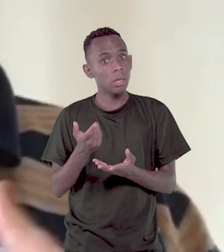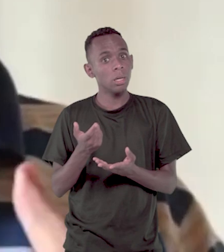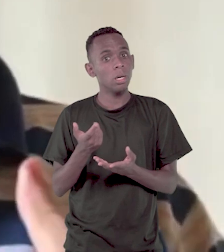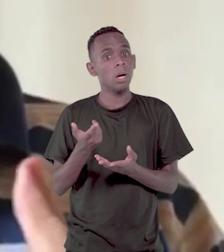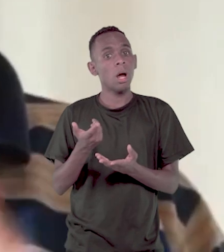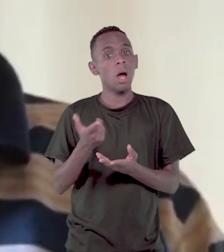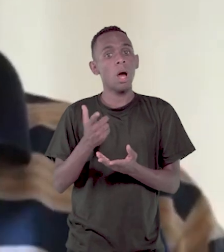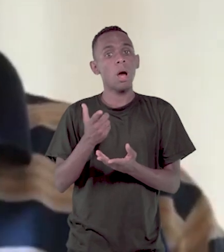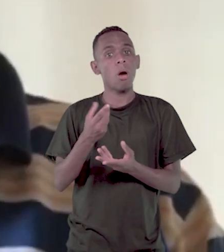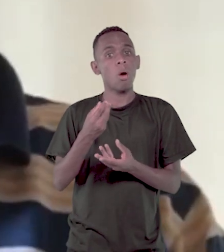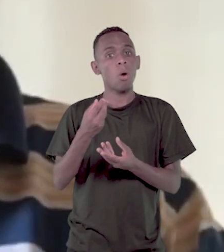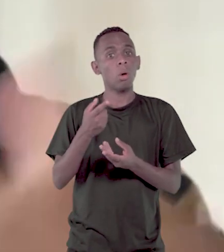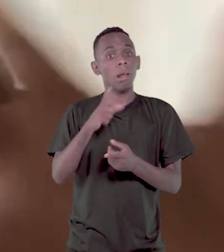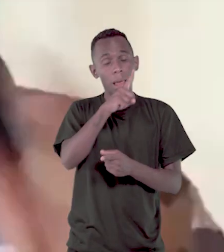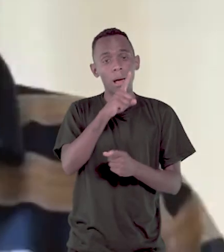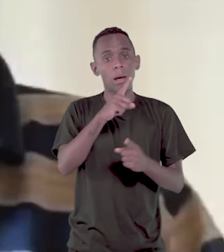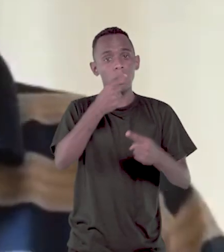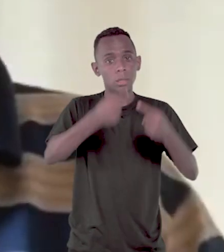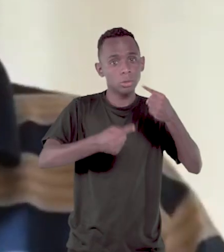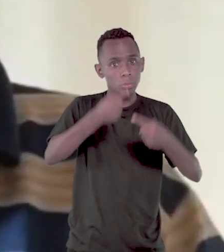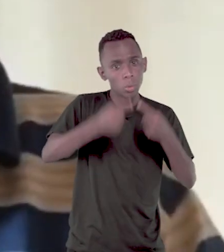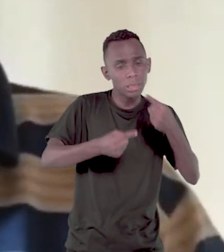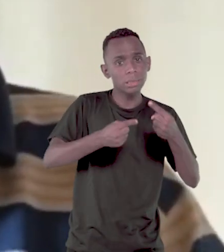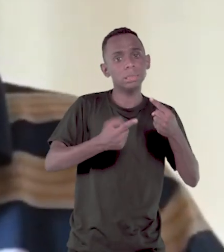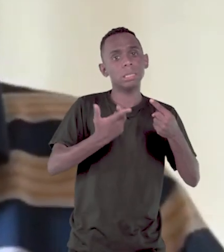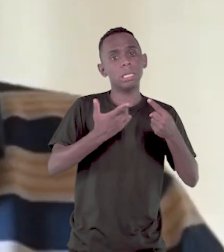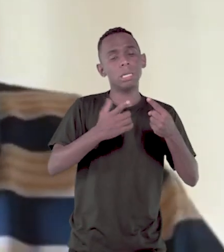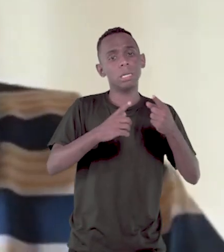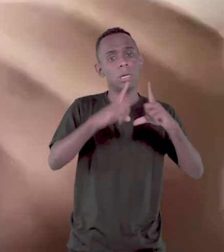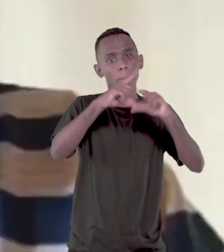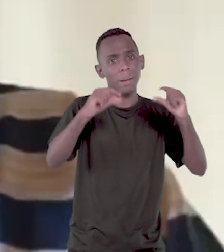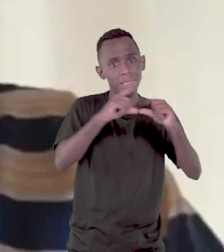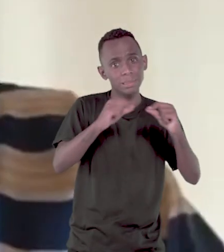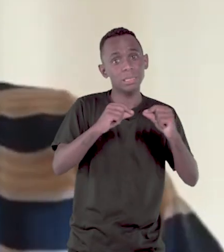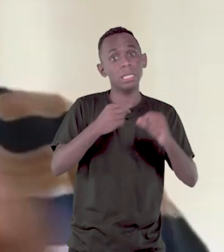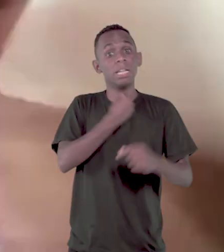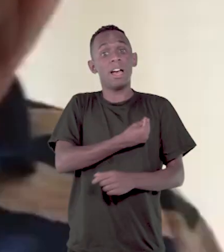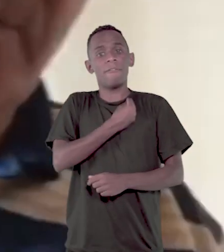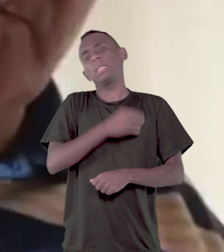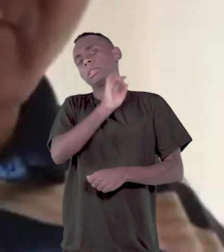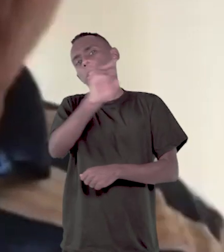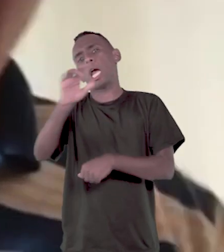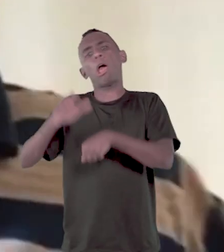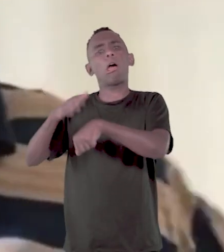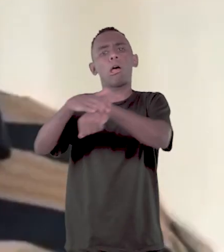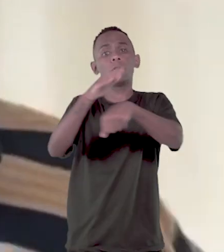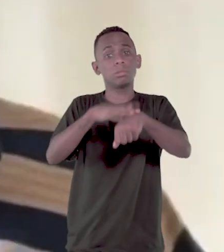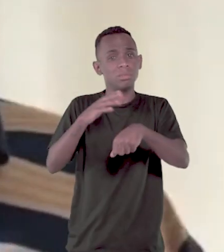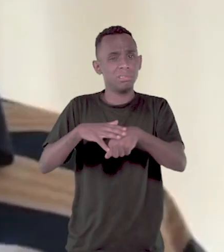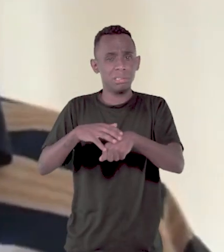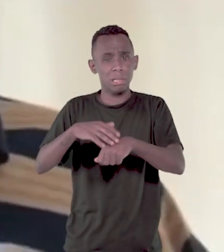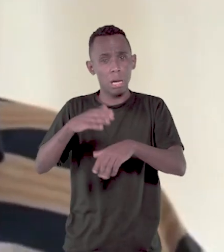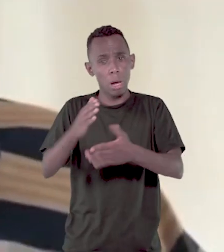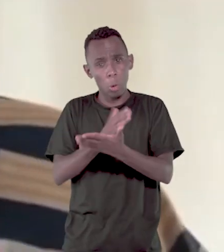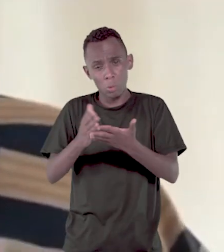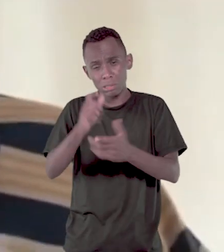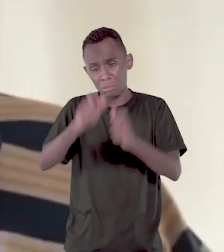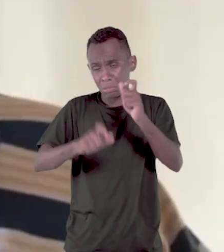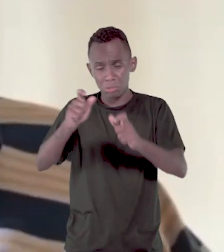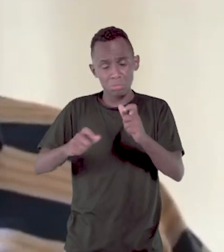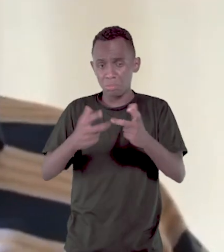entre o exercício da política institucional e a sua vida. As pessoas quase não percebem isso,